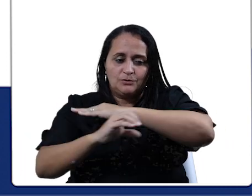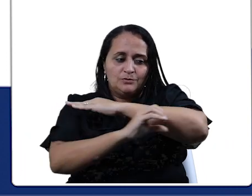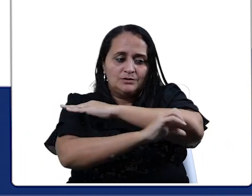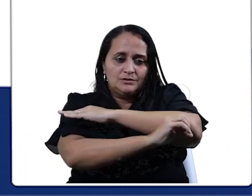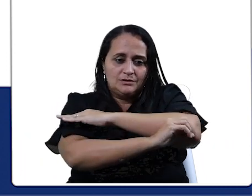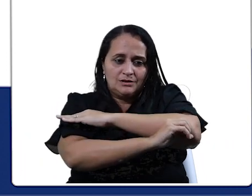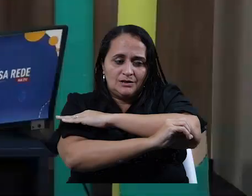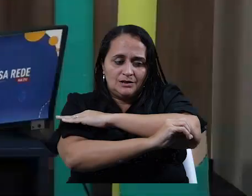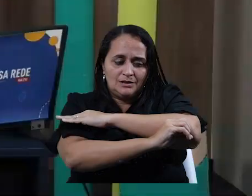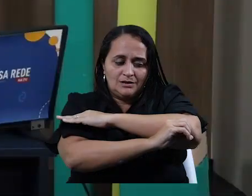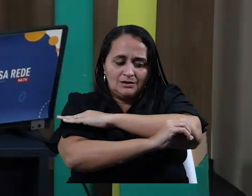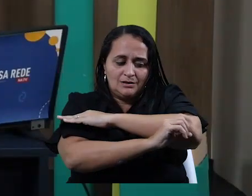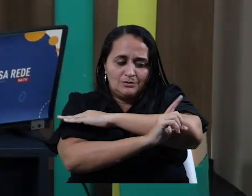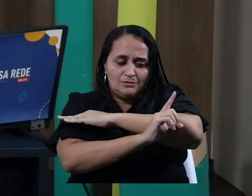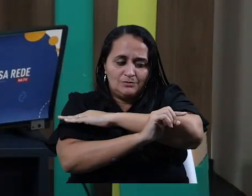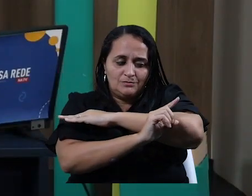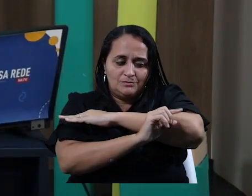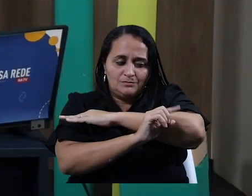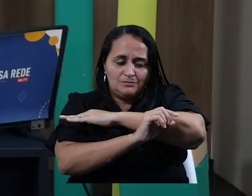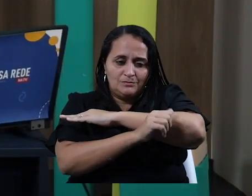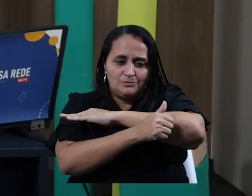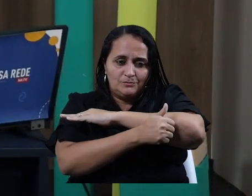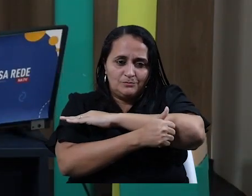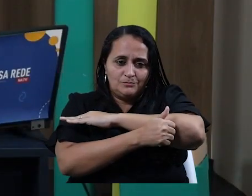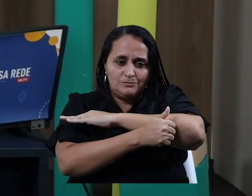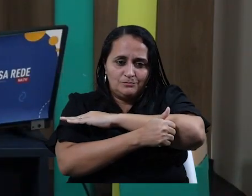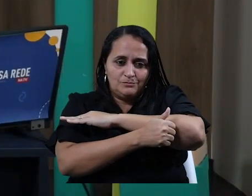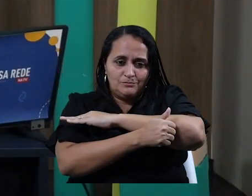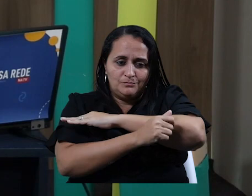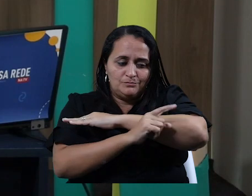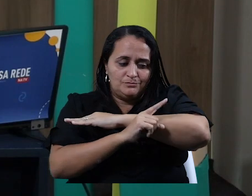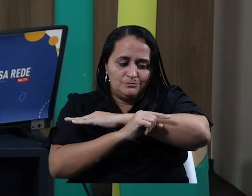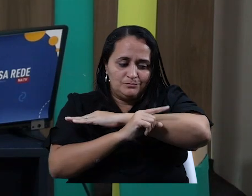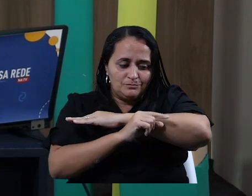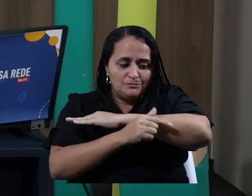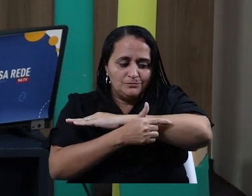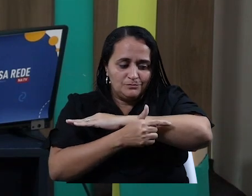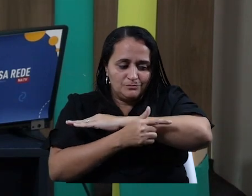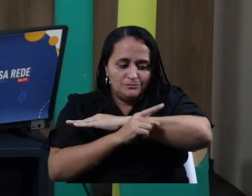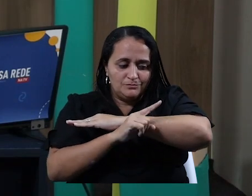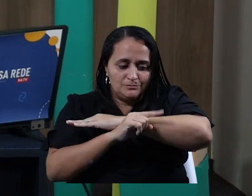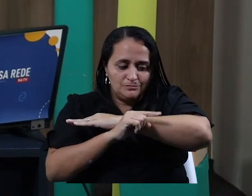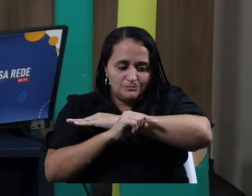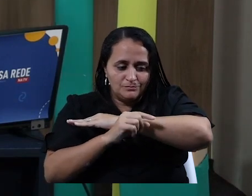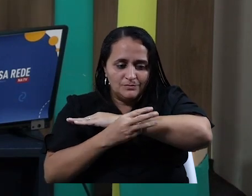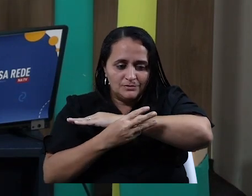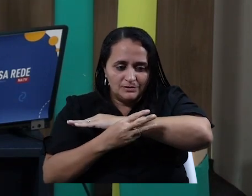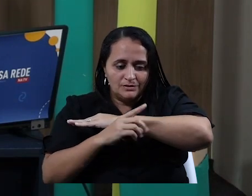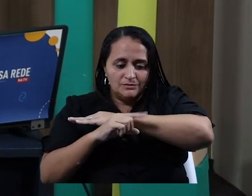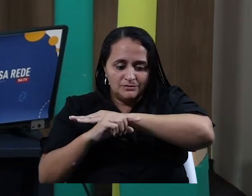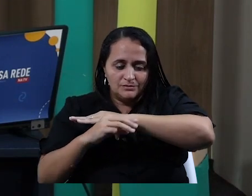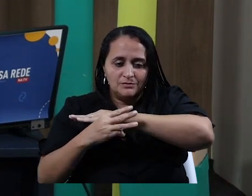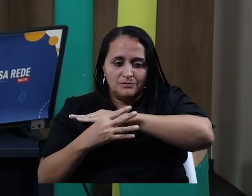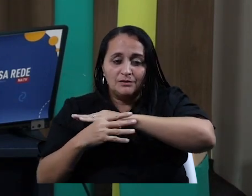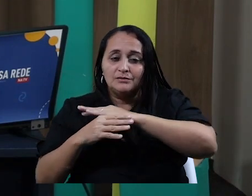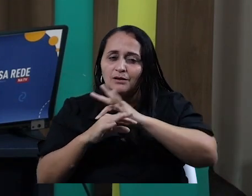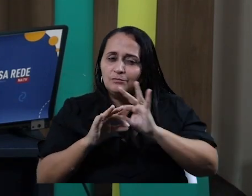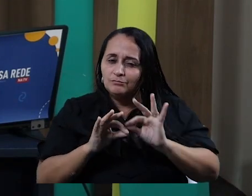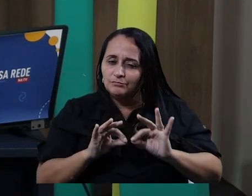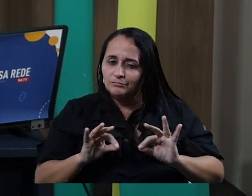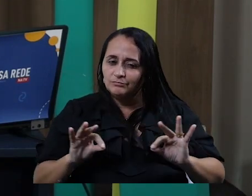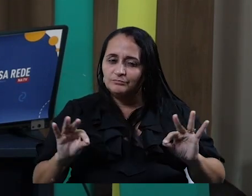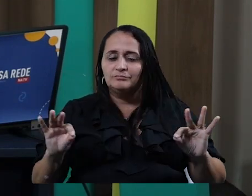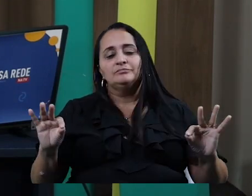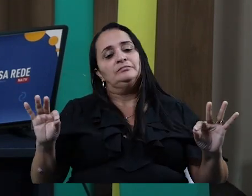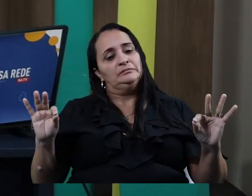tem uma marcação menor, né? São frações de números. Então, quando a gente mede uma coisa,